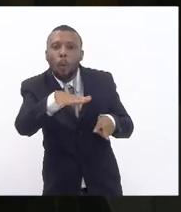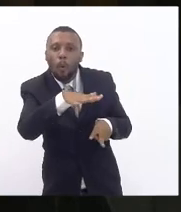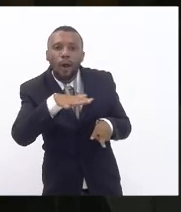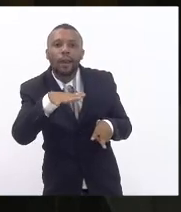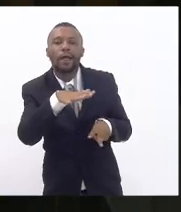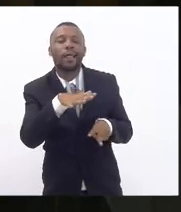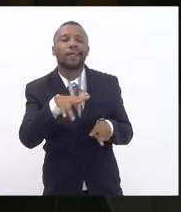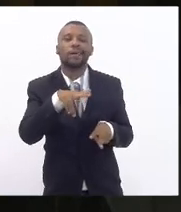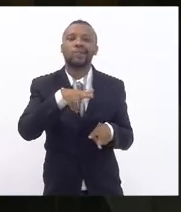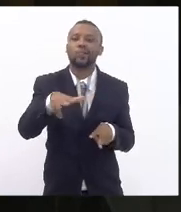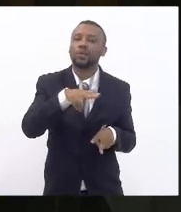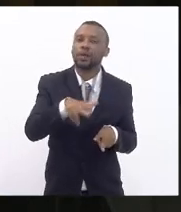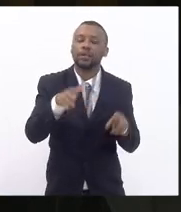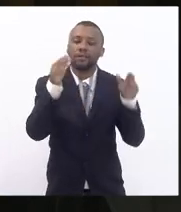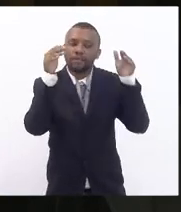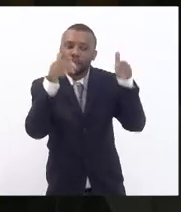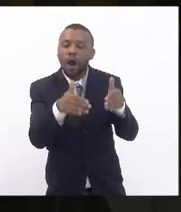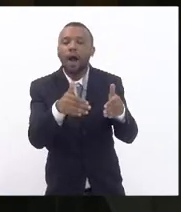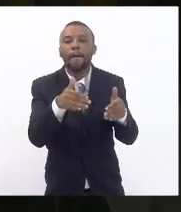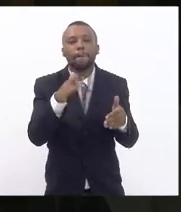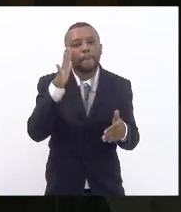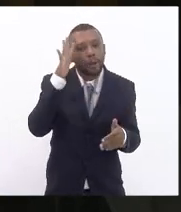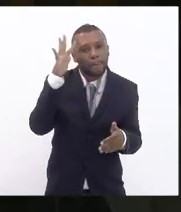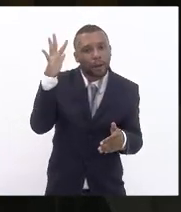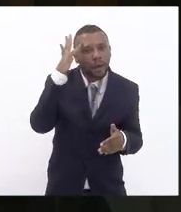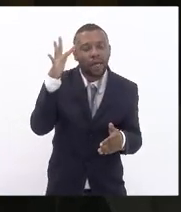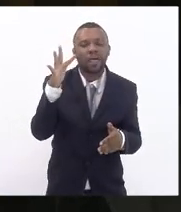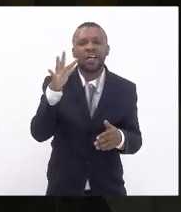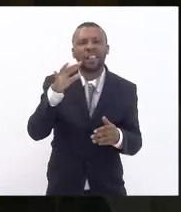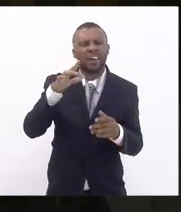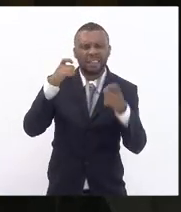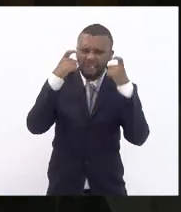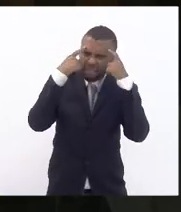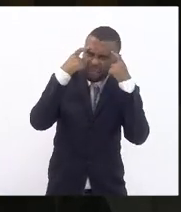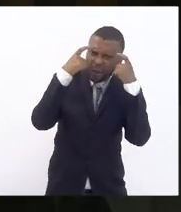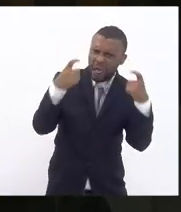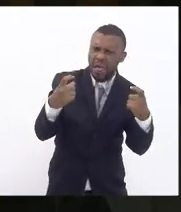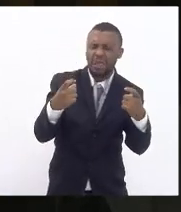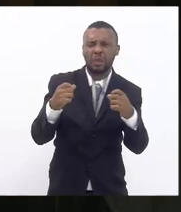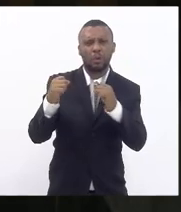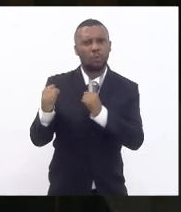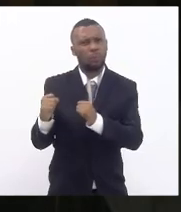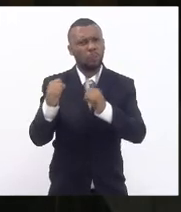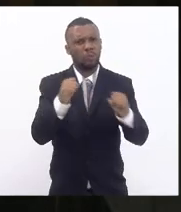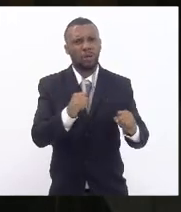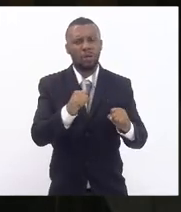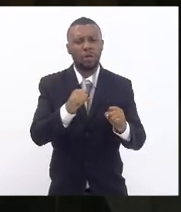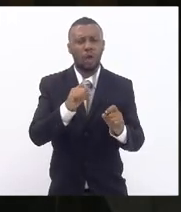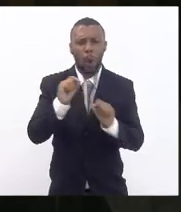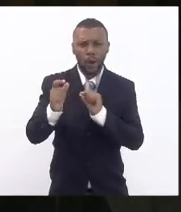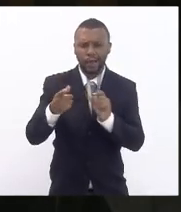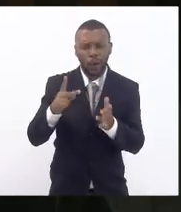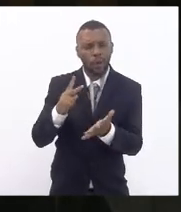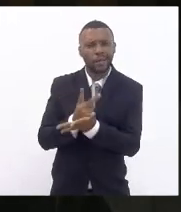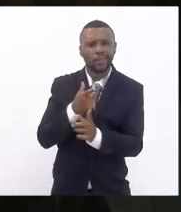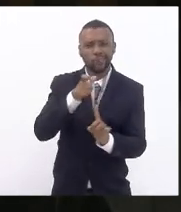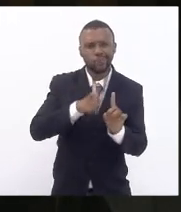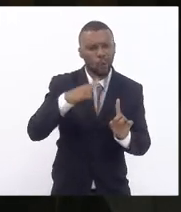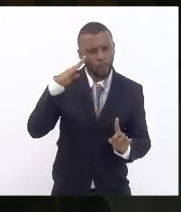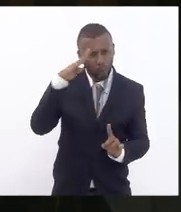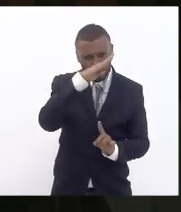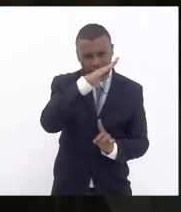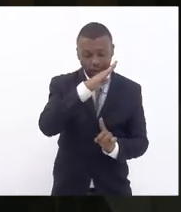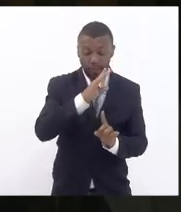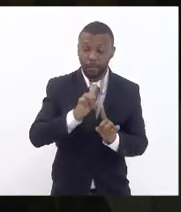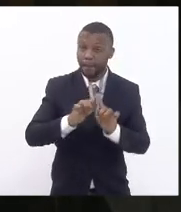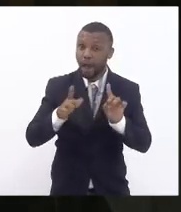não seja pautado pela lógica da força, da violência, do poder, que é o que Bolsonaro representa. Mas ontem não só